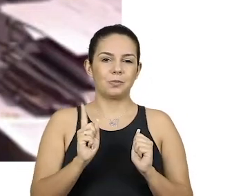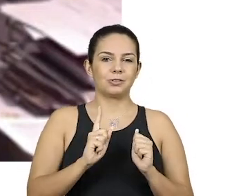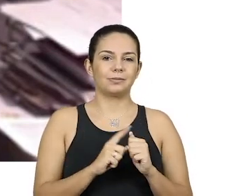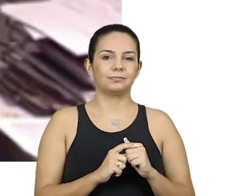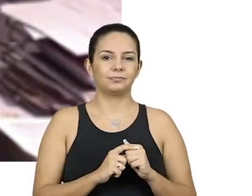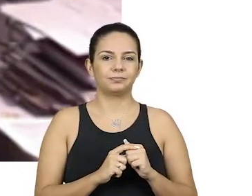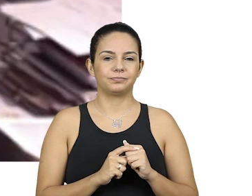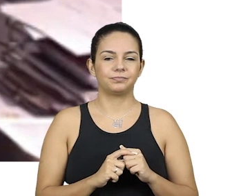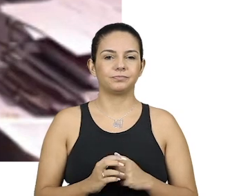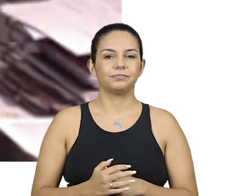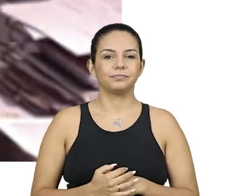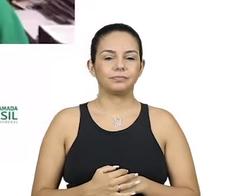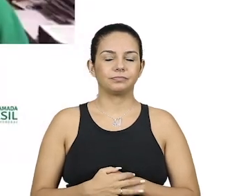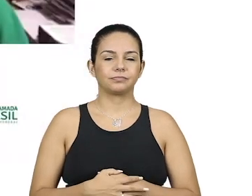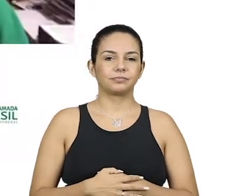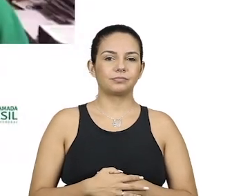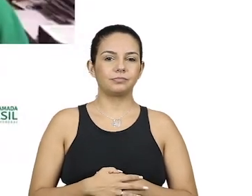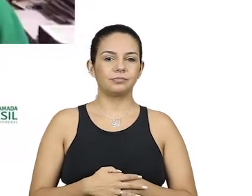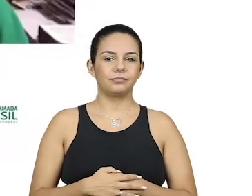de floração.